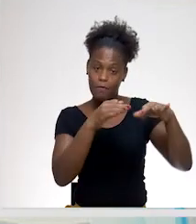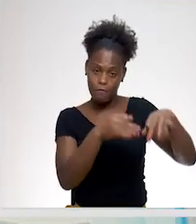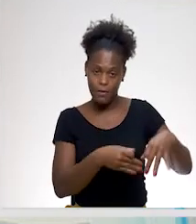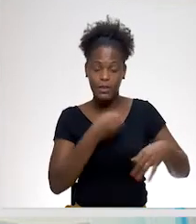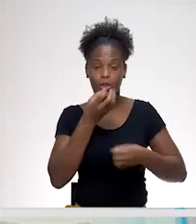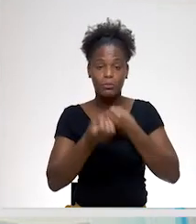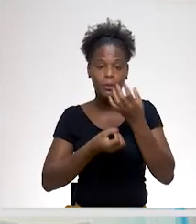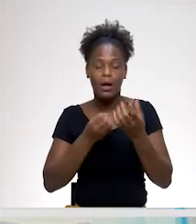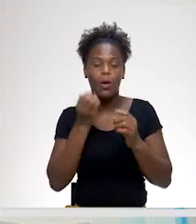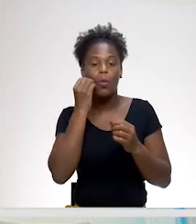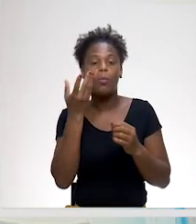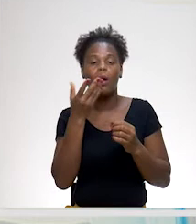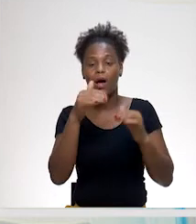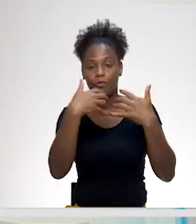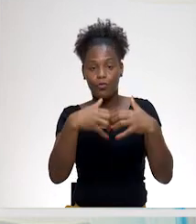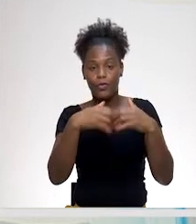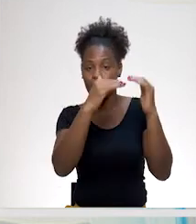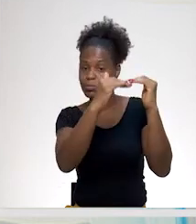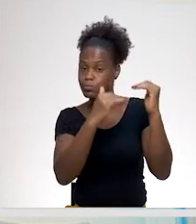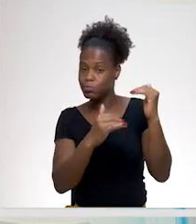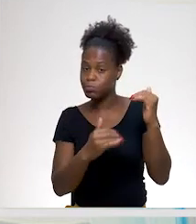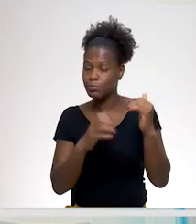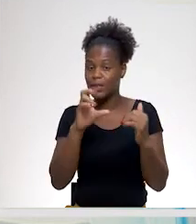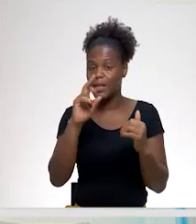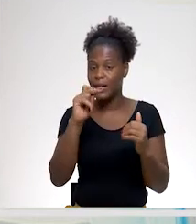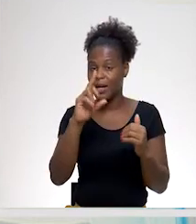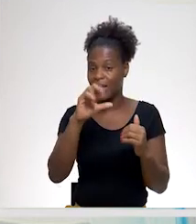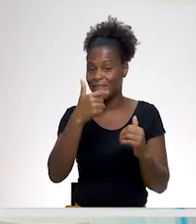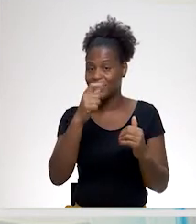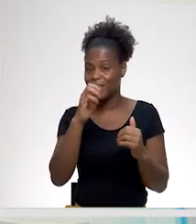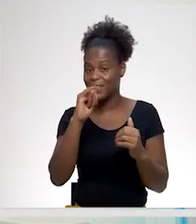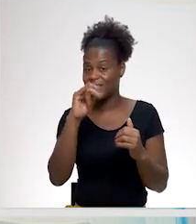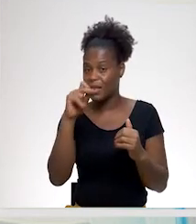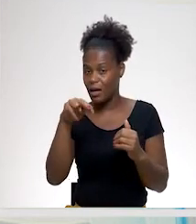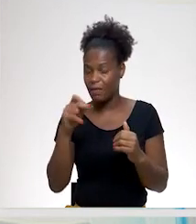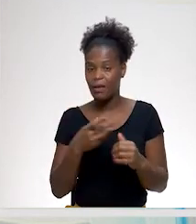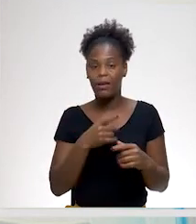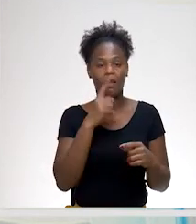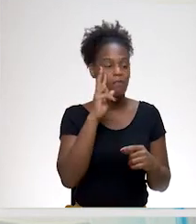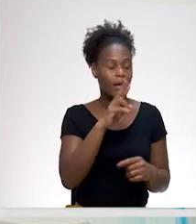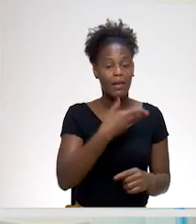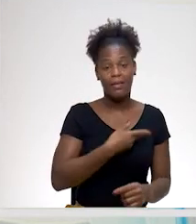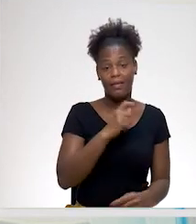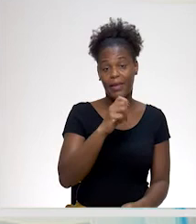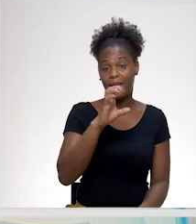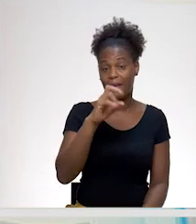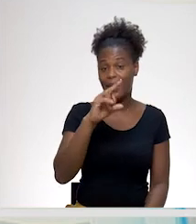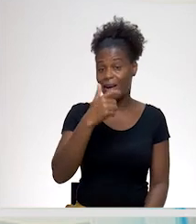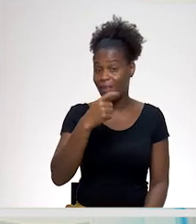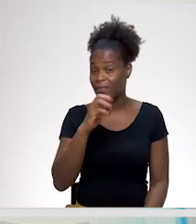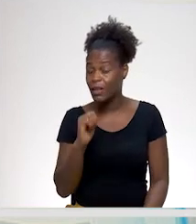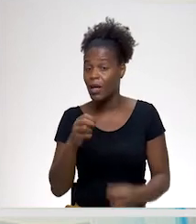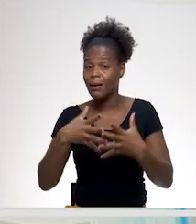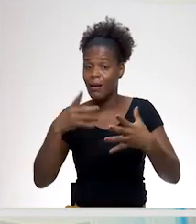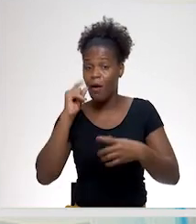final das características da dúvida cartesiana. Como podem ver, Descartes, como um grande filósofo